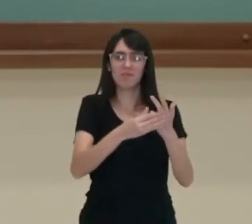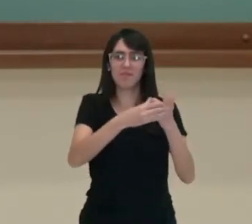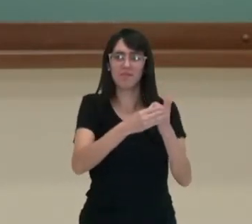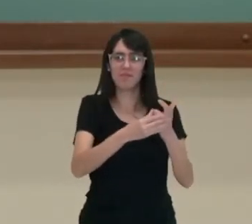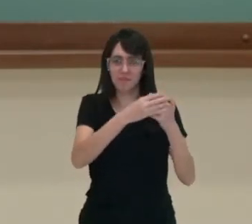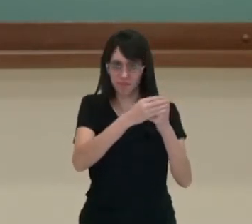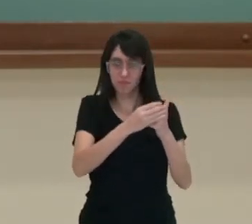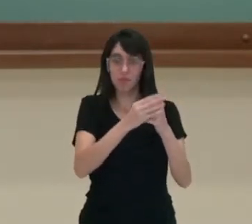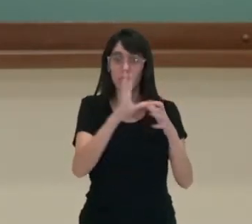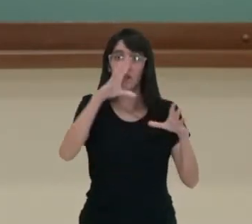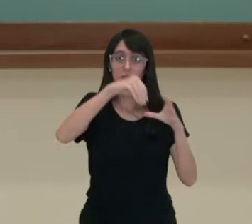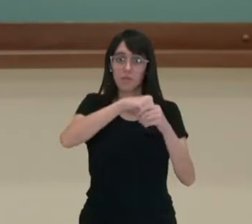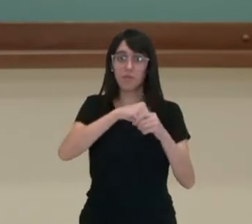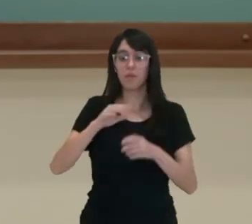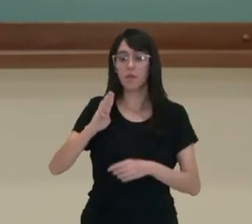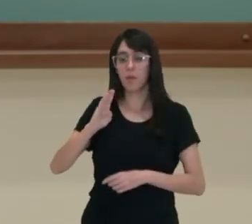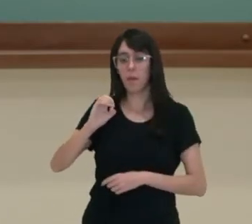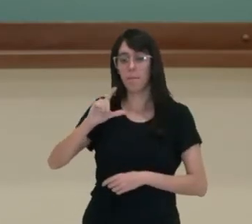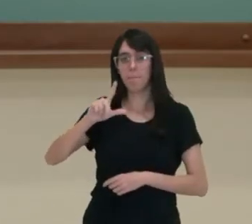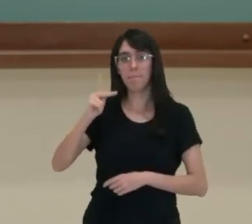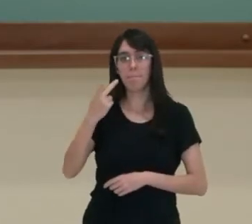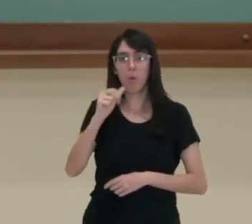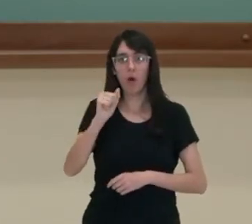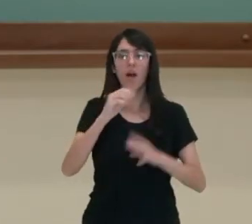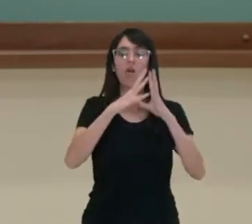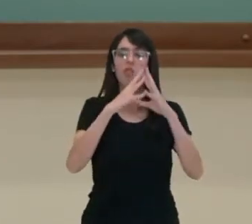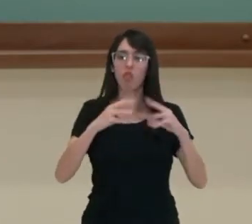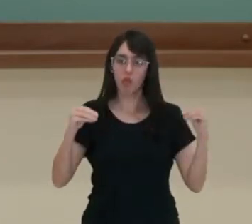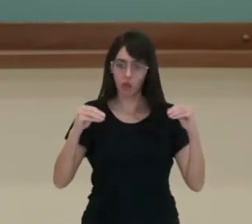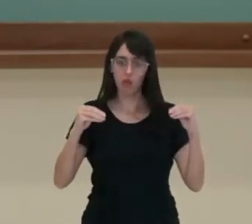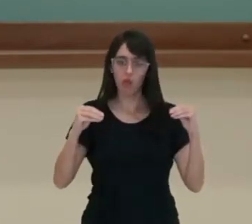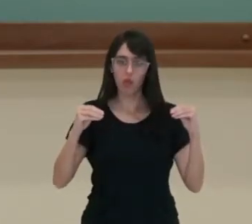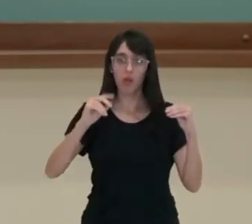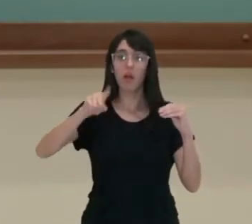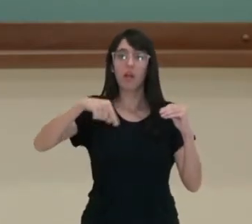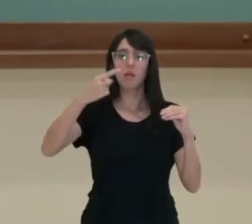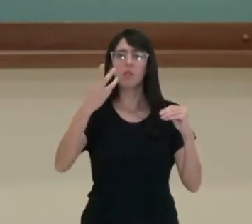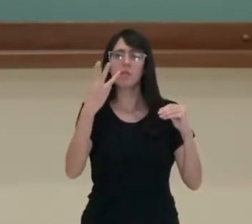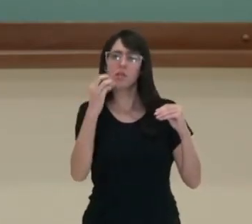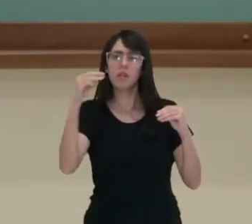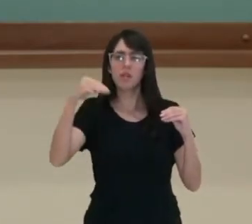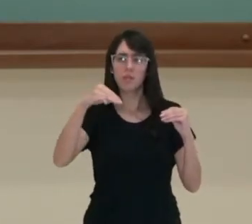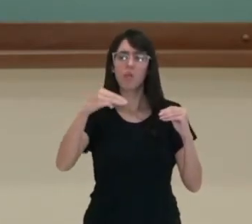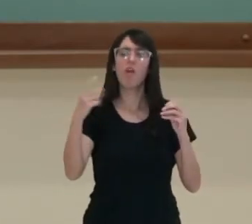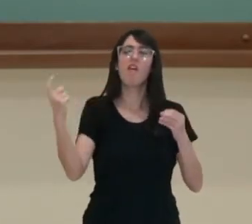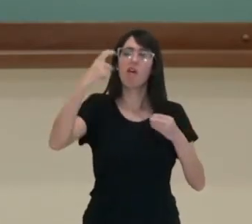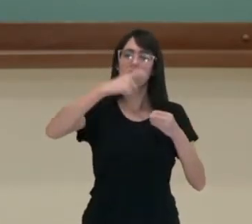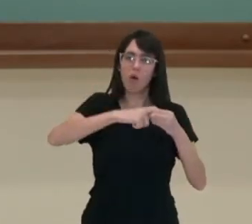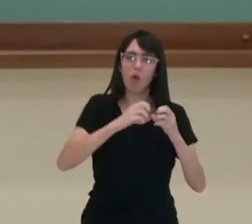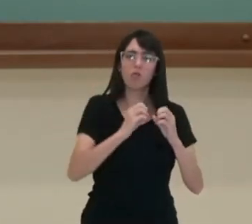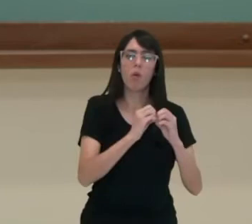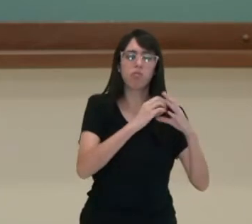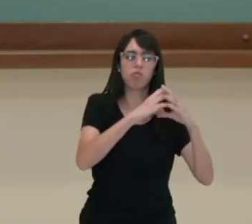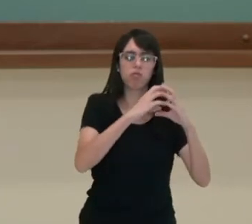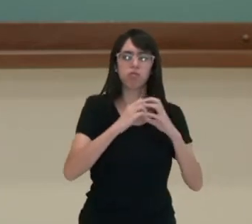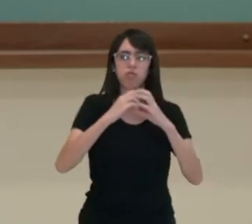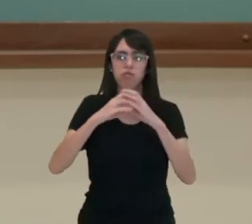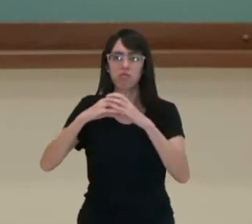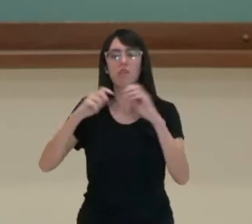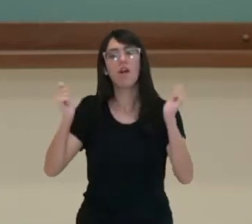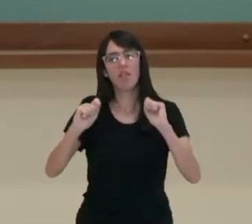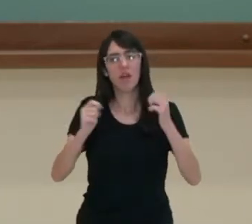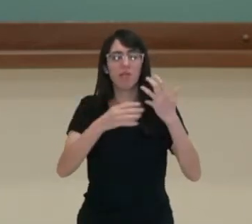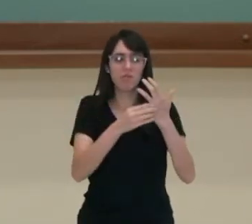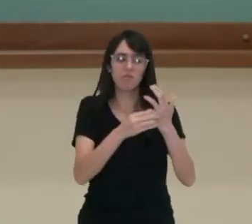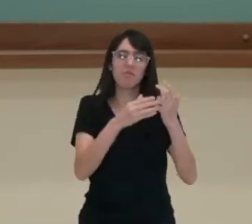saíram, cerca de 30 minutos depois, né, ela volta a se encher de líquido, volta as bolhas e você pode estourar de novo.